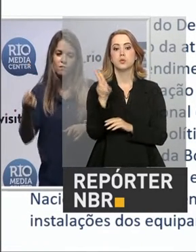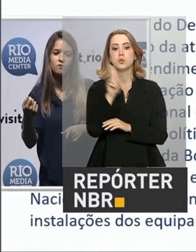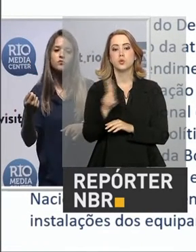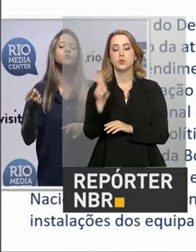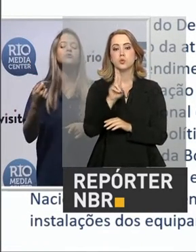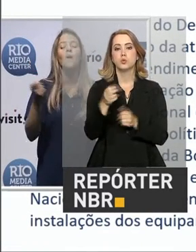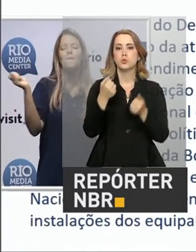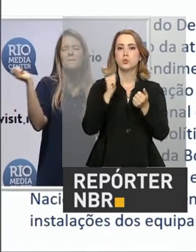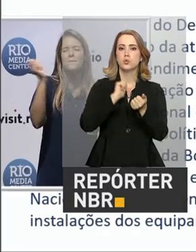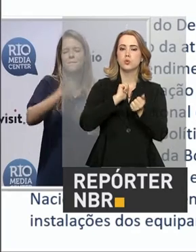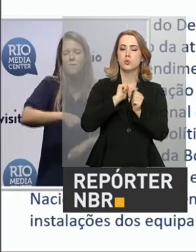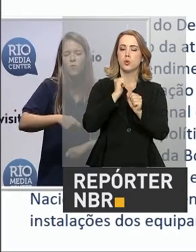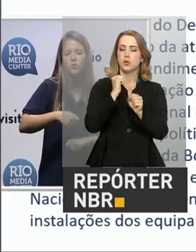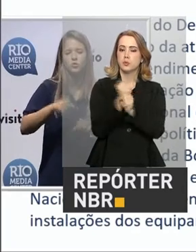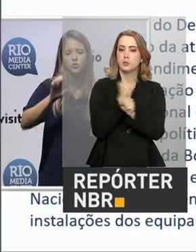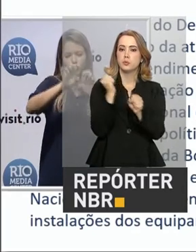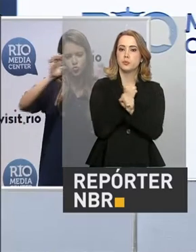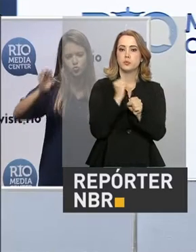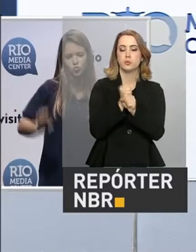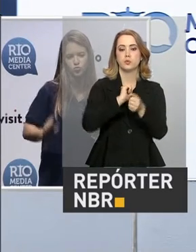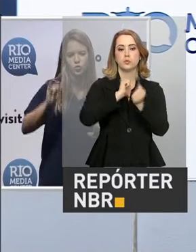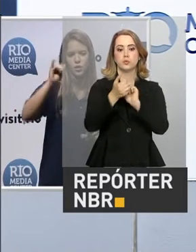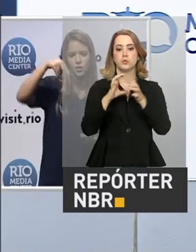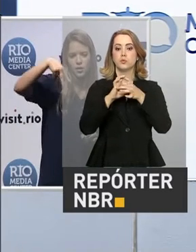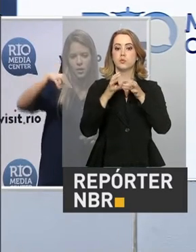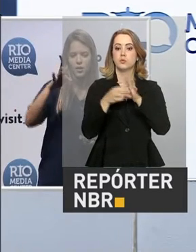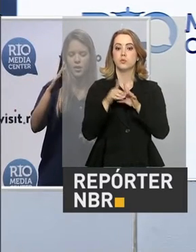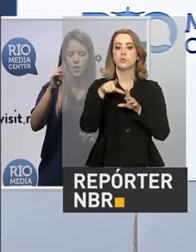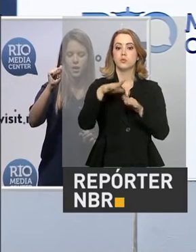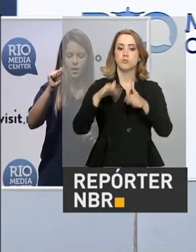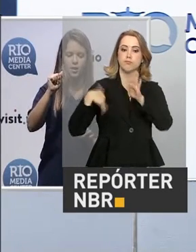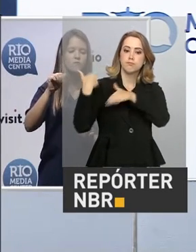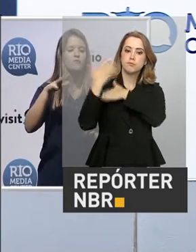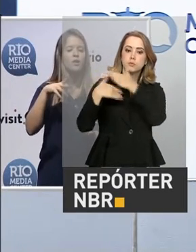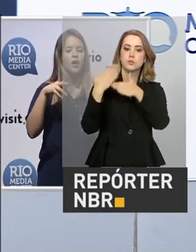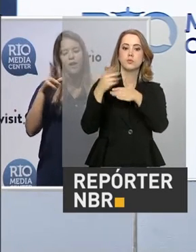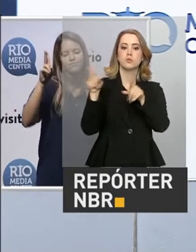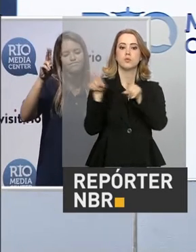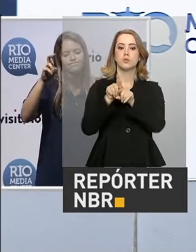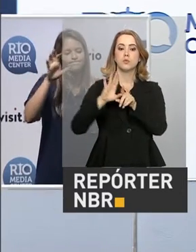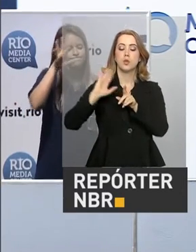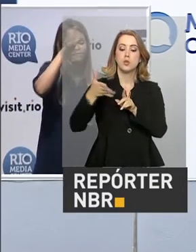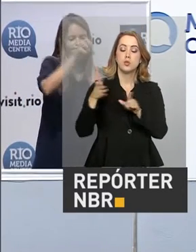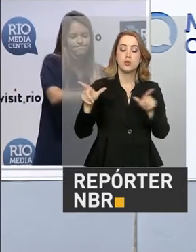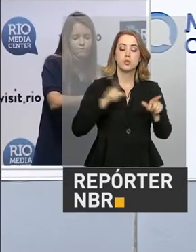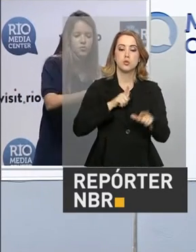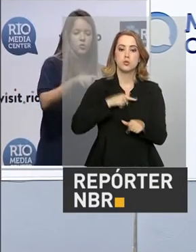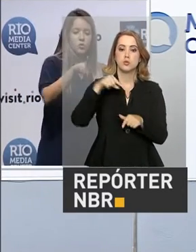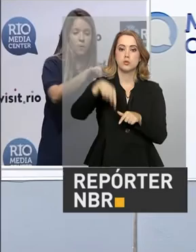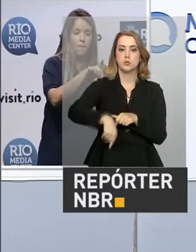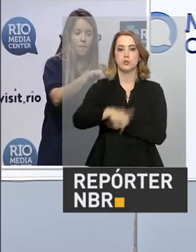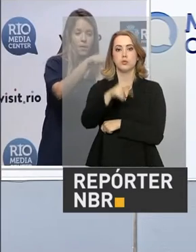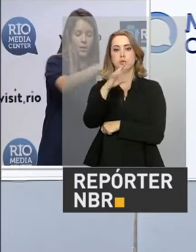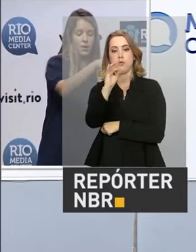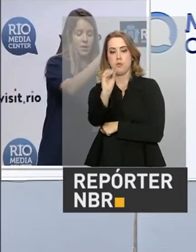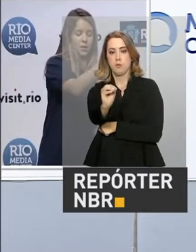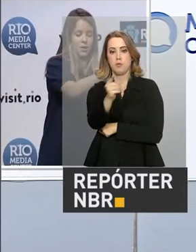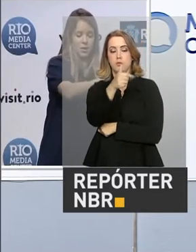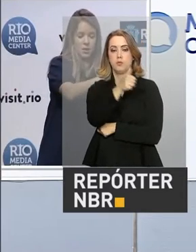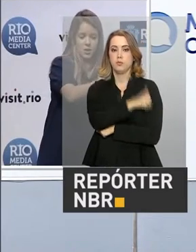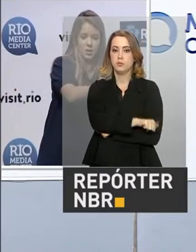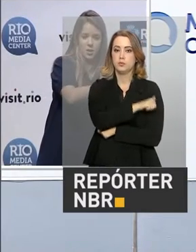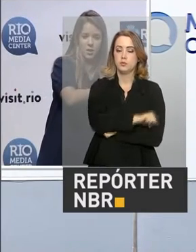da infraestrutura Olímpica da infraestrutura delegado tanto a gente está instalada na cidade do Rio de